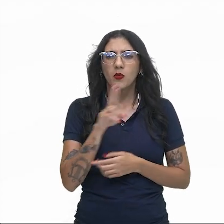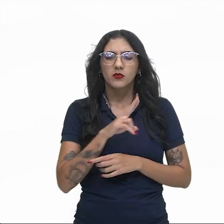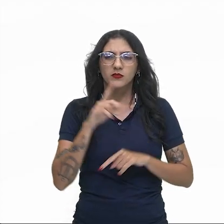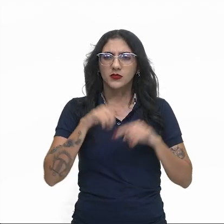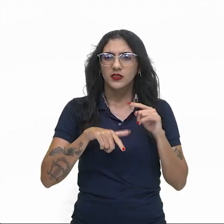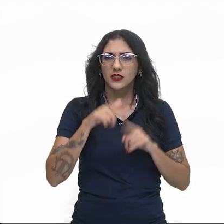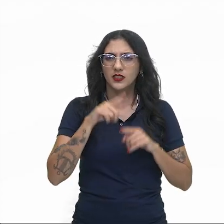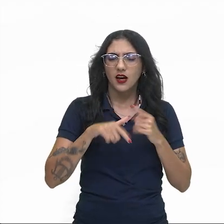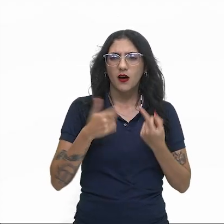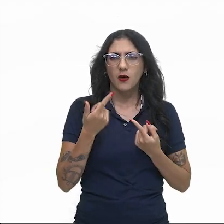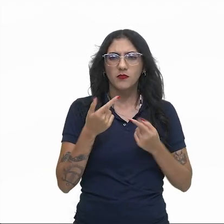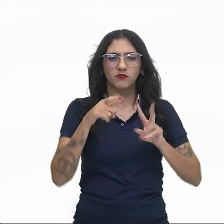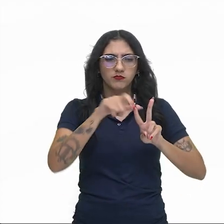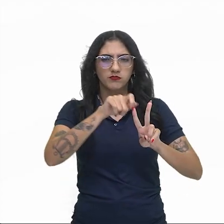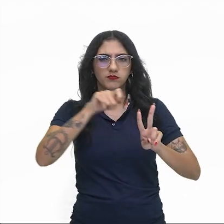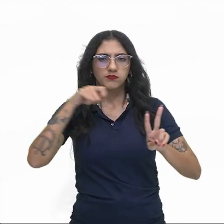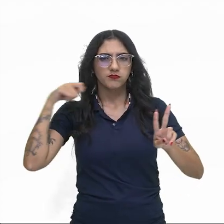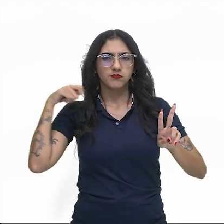eles usavam antigamente,